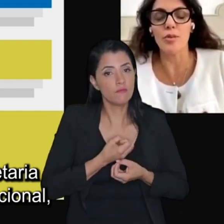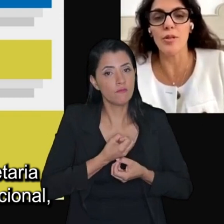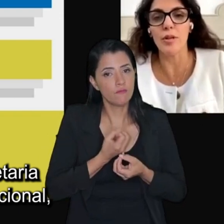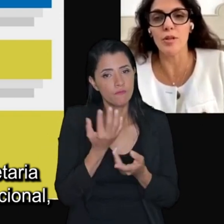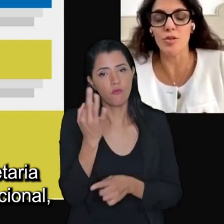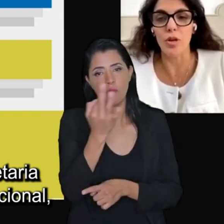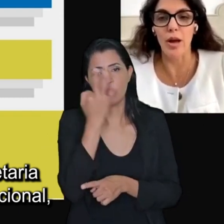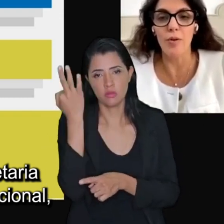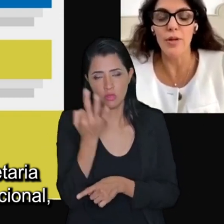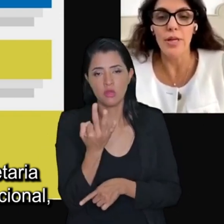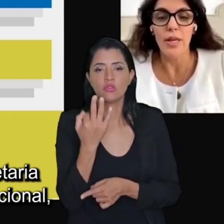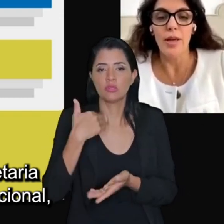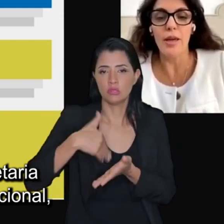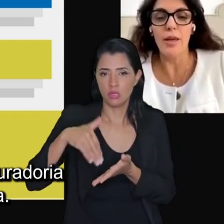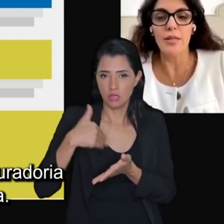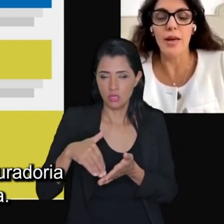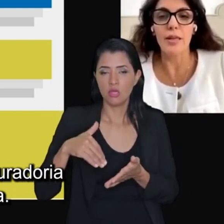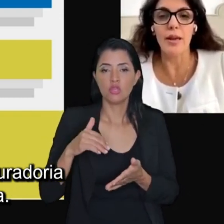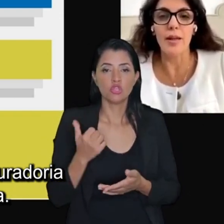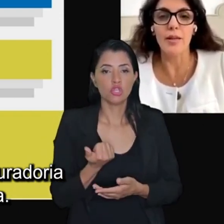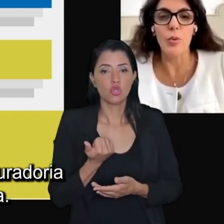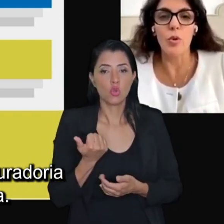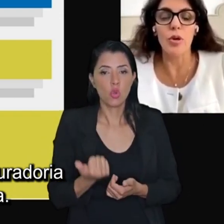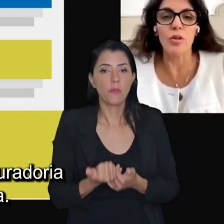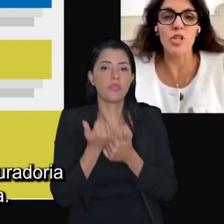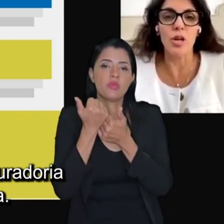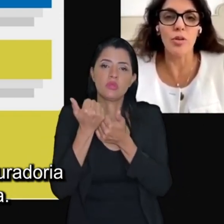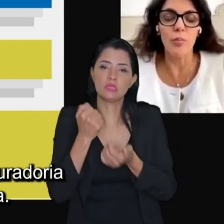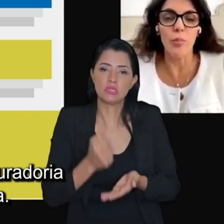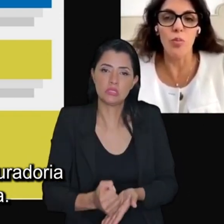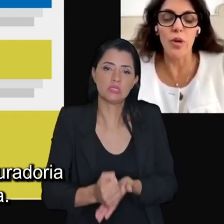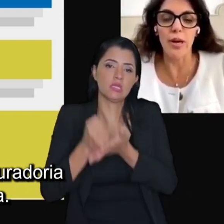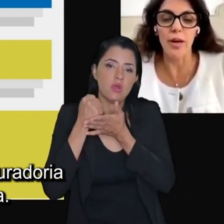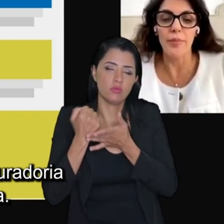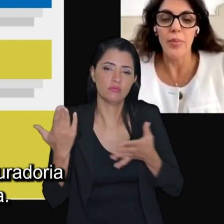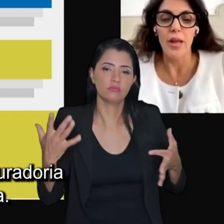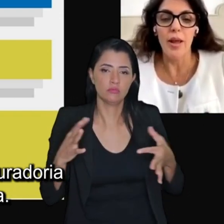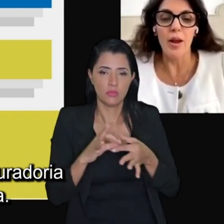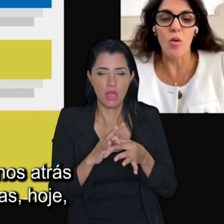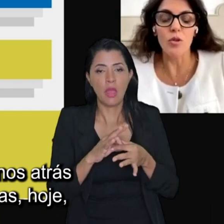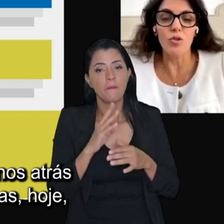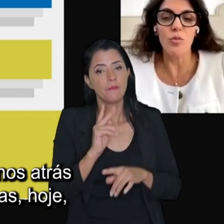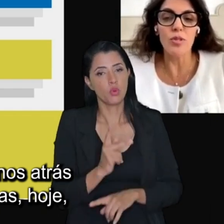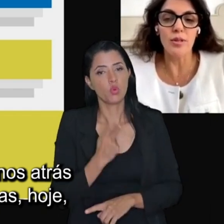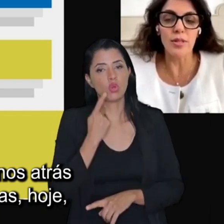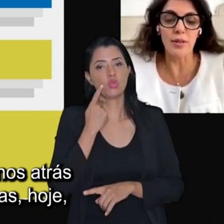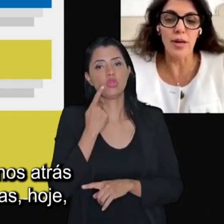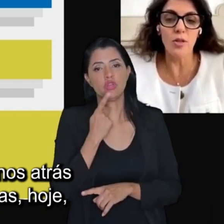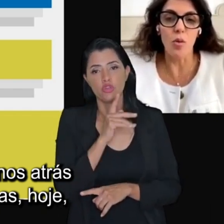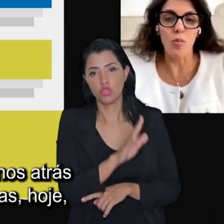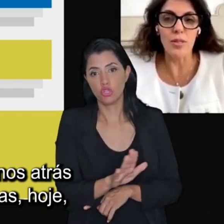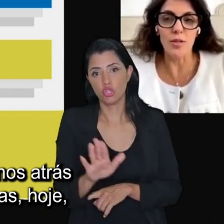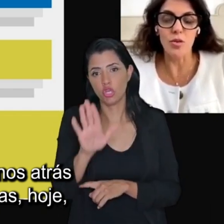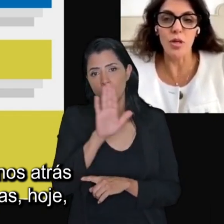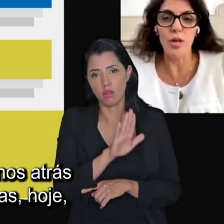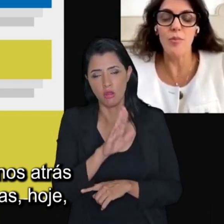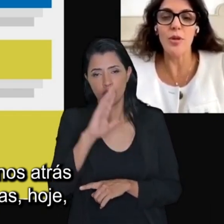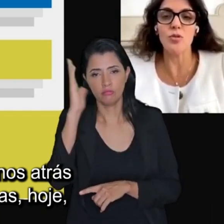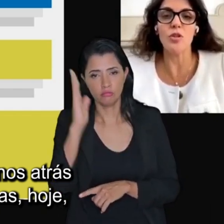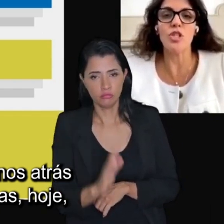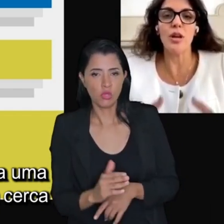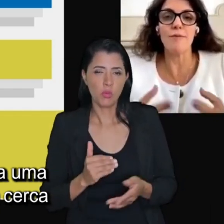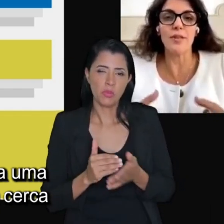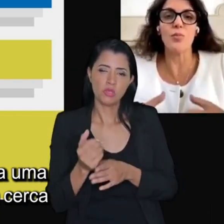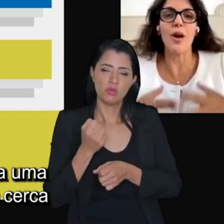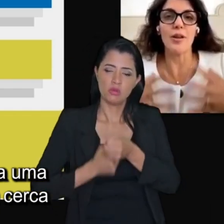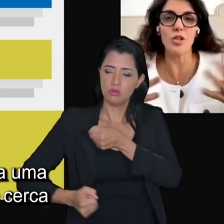de Cooperação Internacional, que está atrelada à Procuradoria-Geral da República. Ela começou muitos anos atrás como uma assessoria,